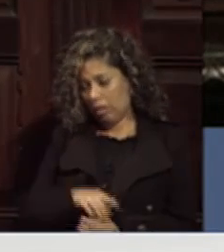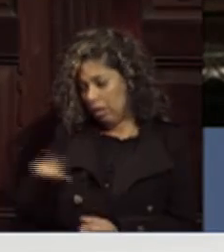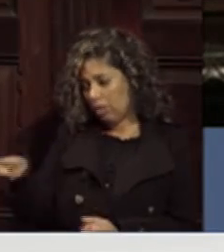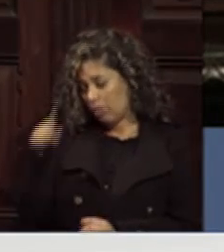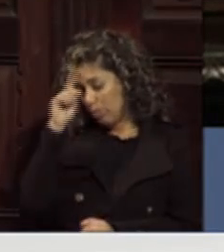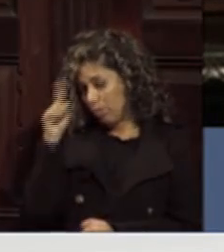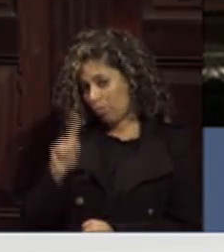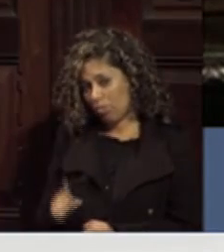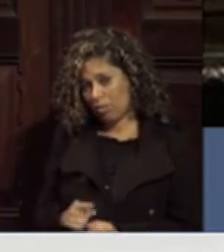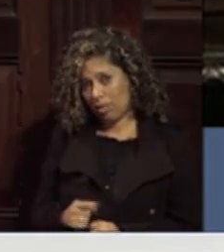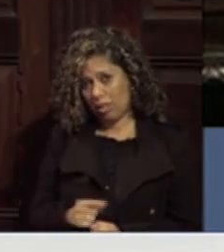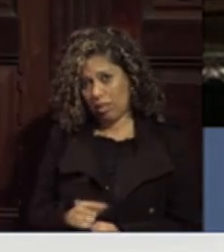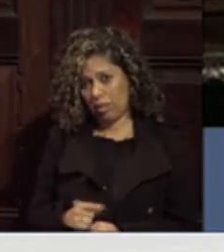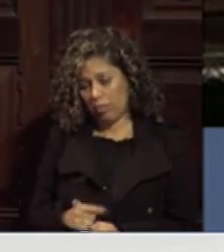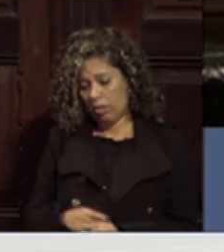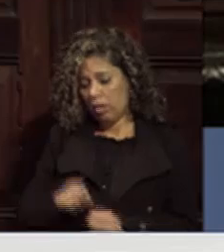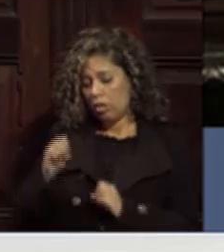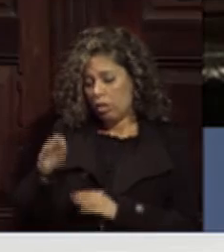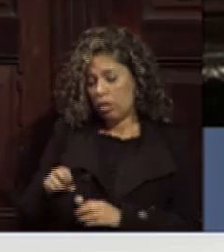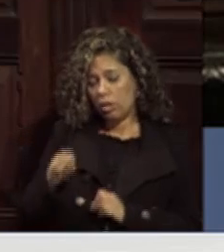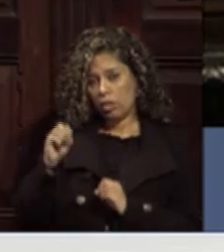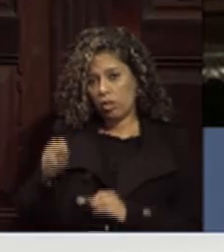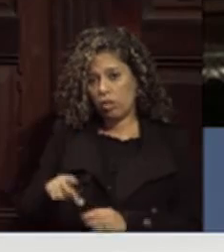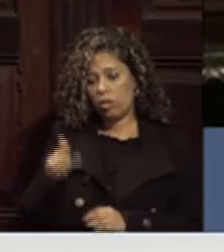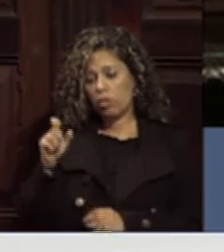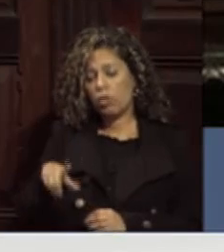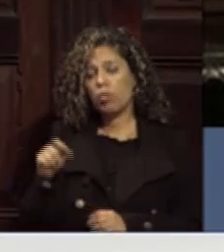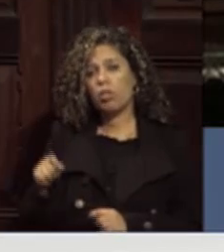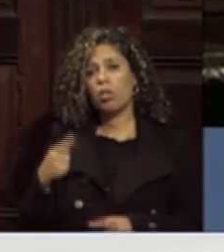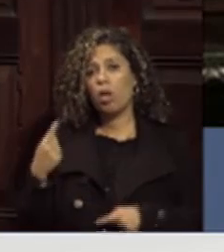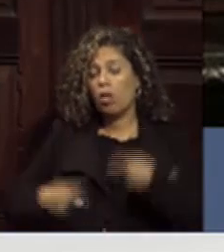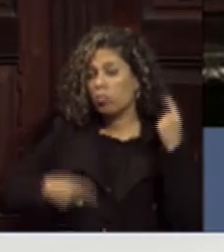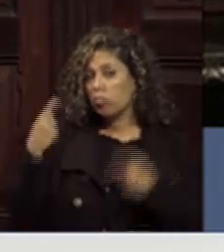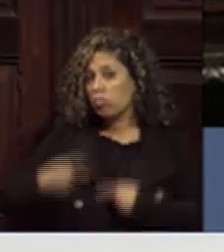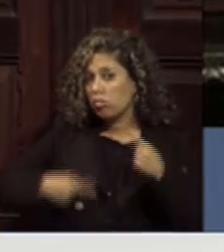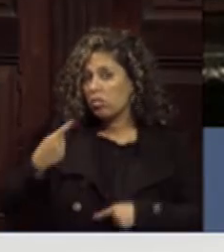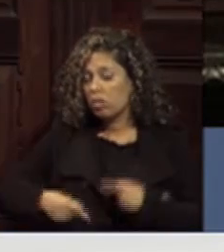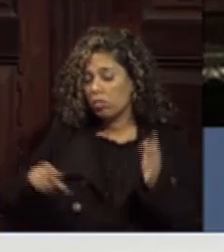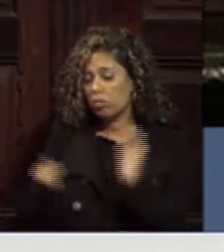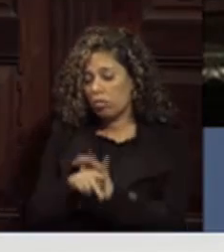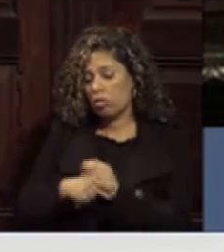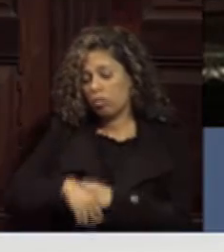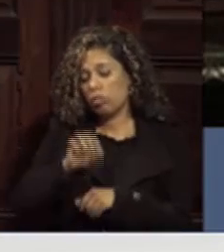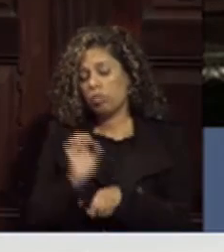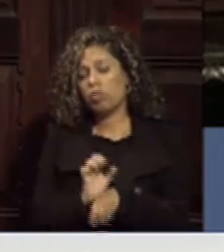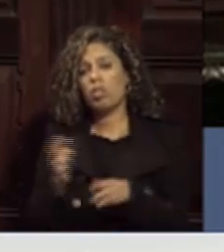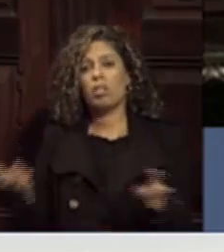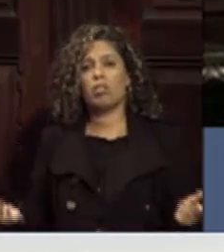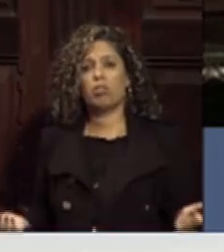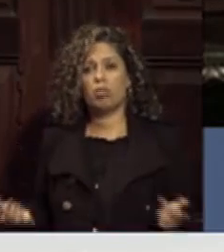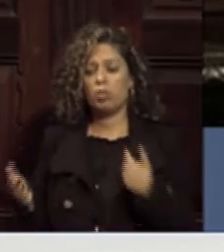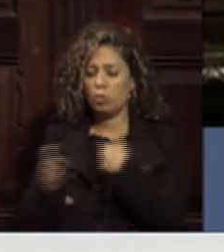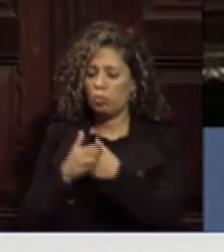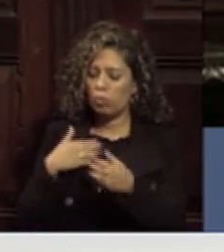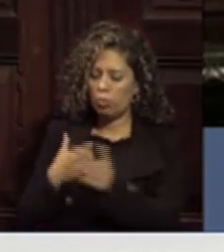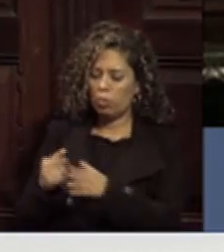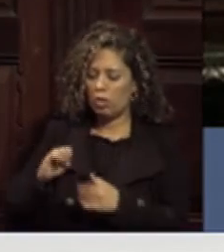uma política que passa governos. Educação é uma política que impacta uma geração durante 20